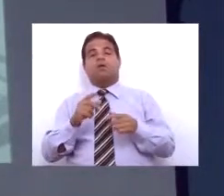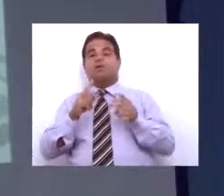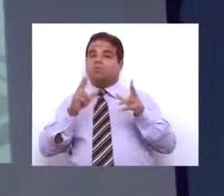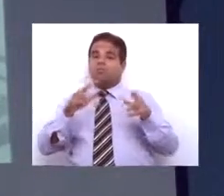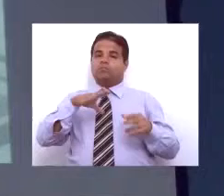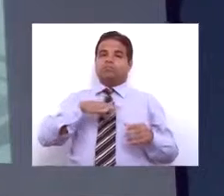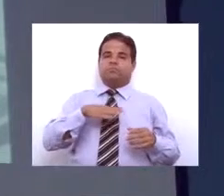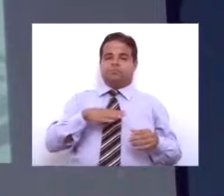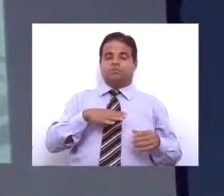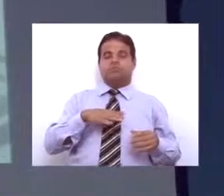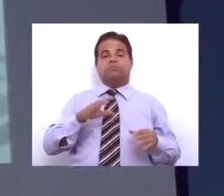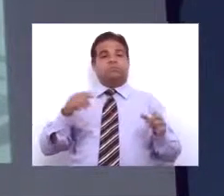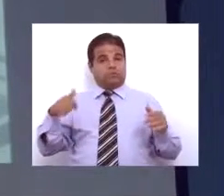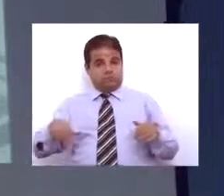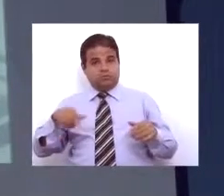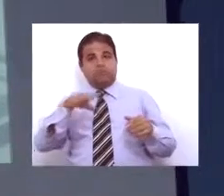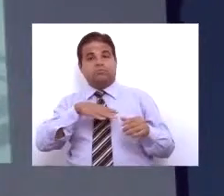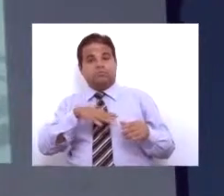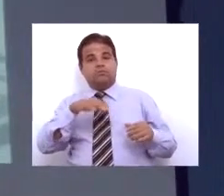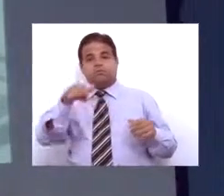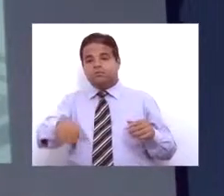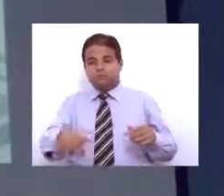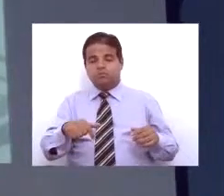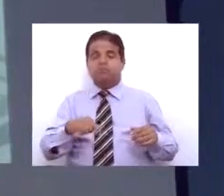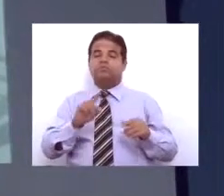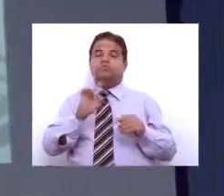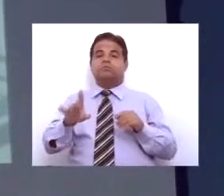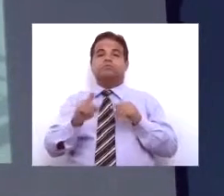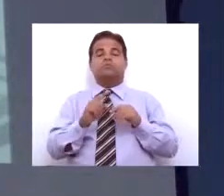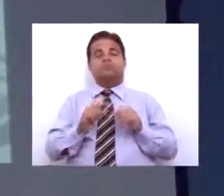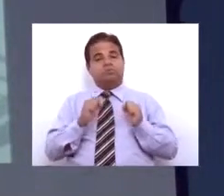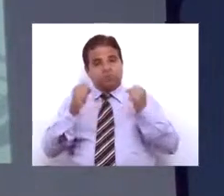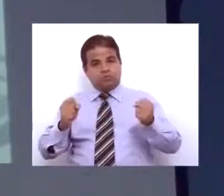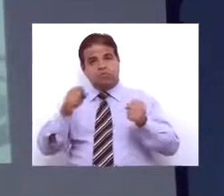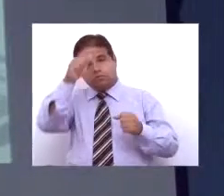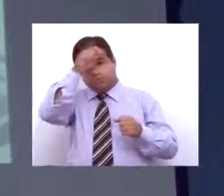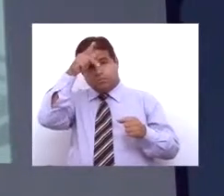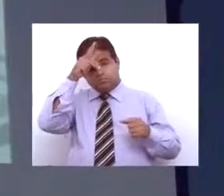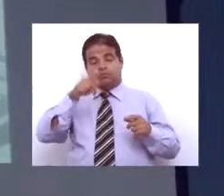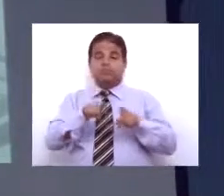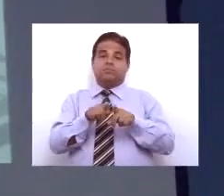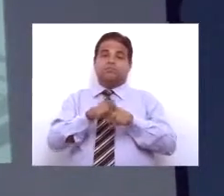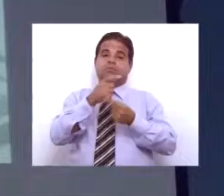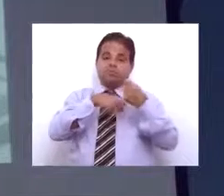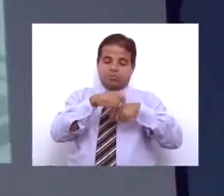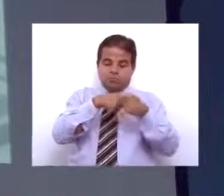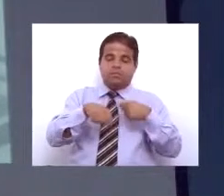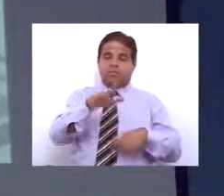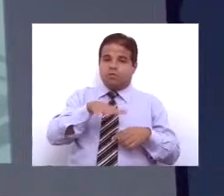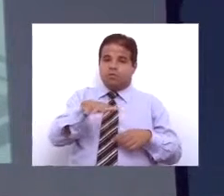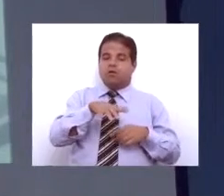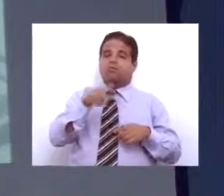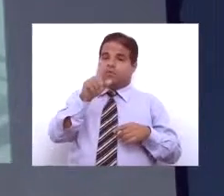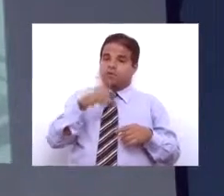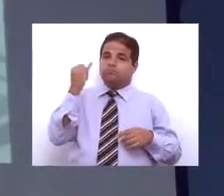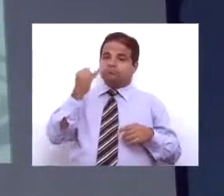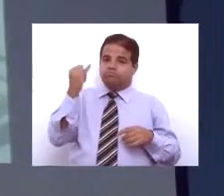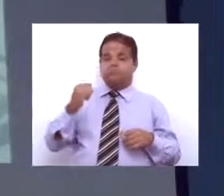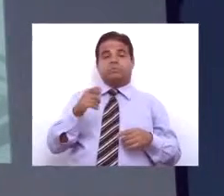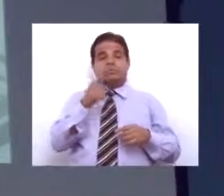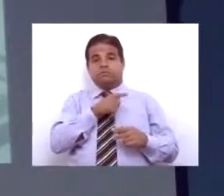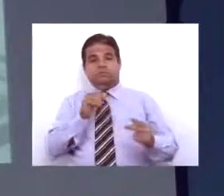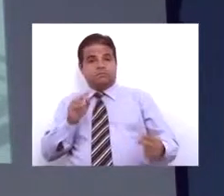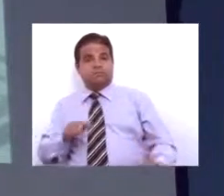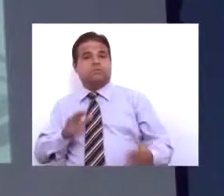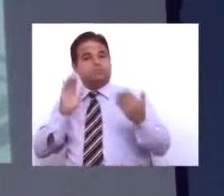município eo município evidente não apenas pelos esforços da prefeitura mas pela economia local que é extremamente por gente consegue fazer frente